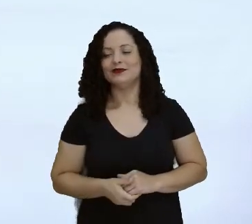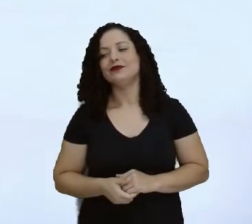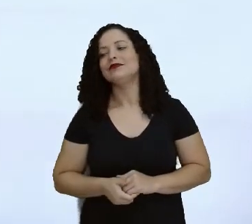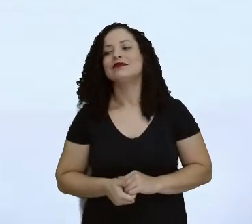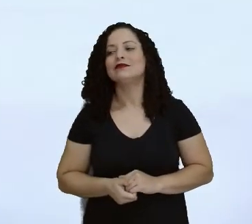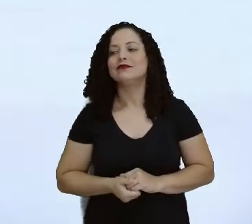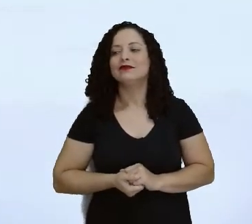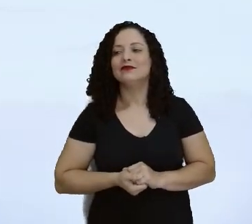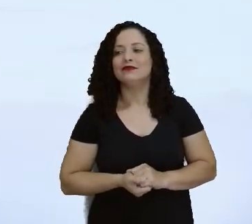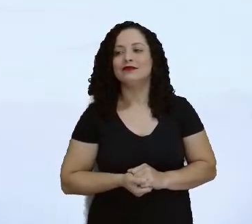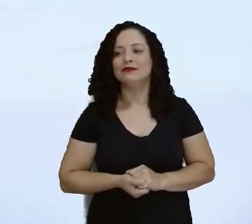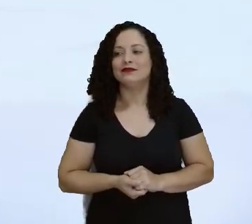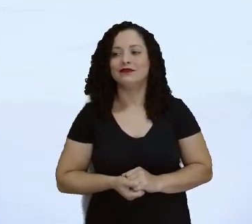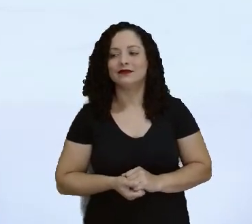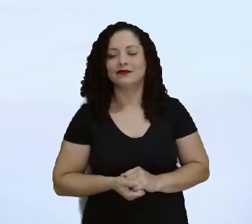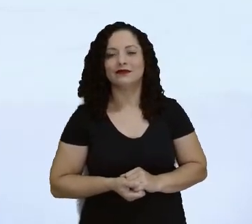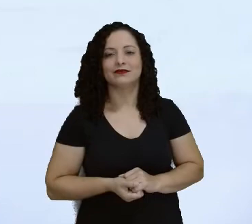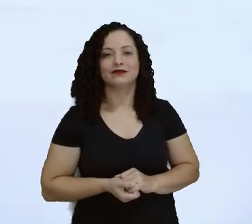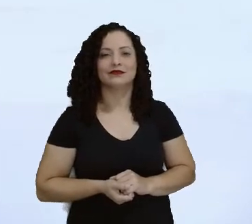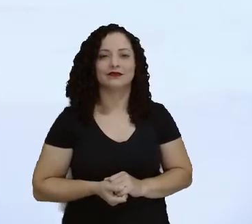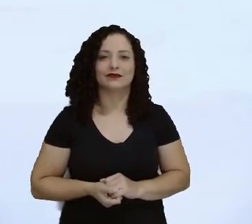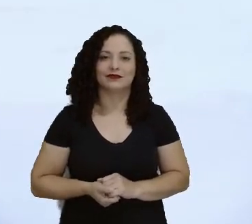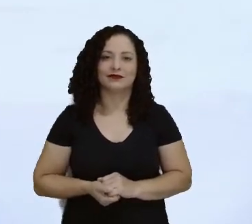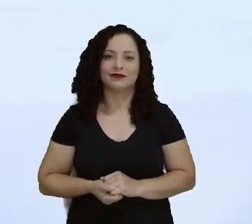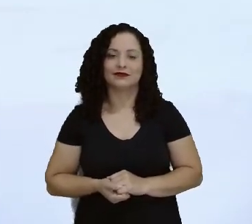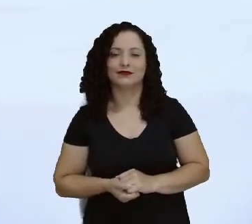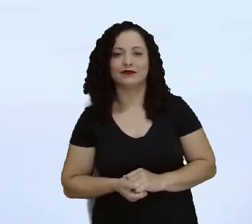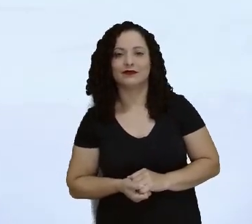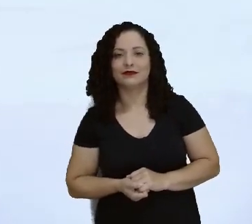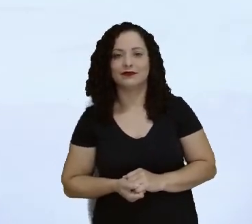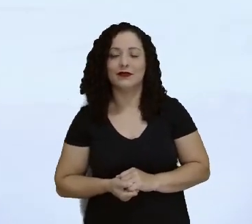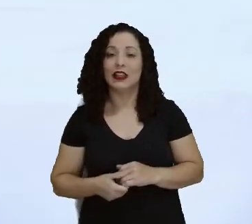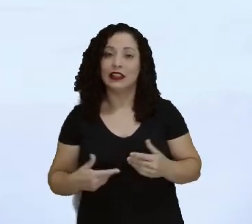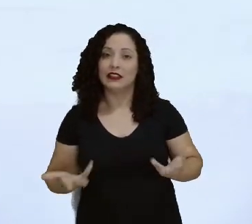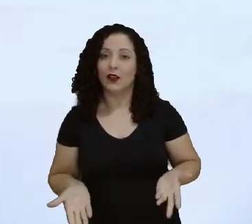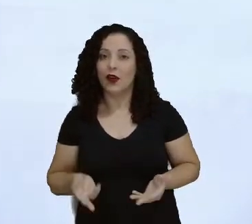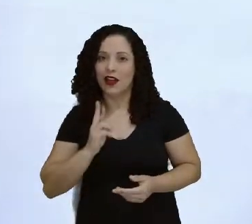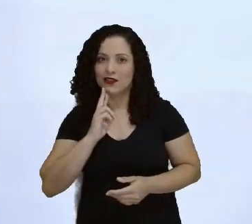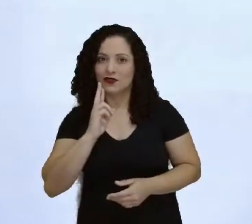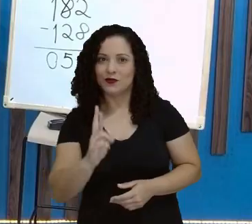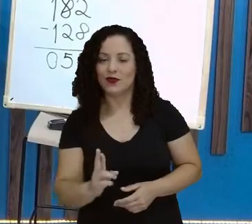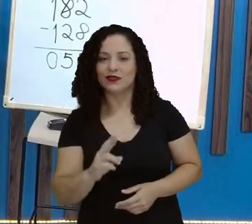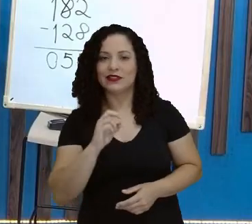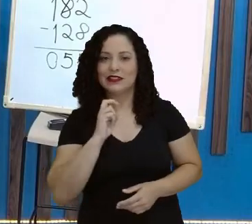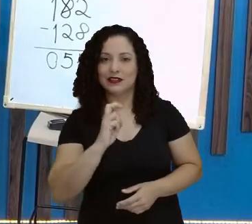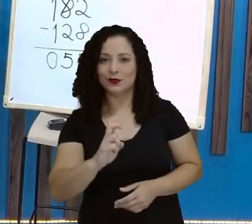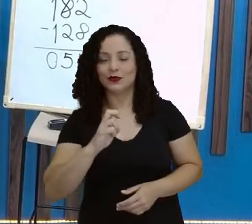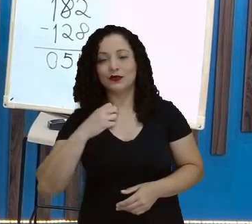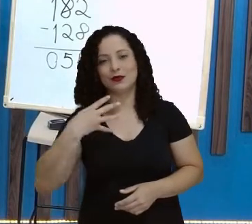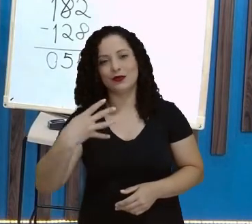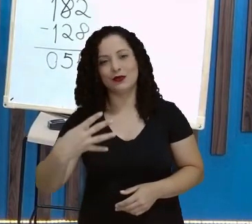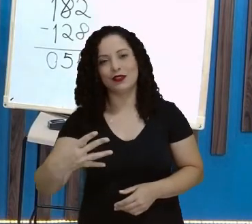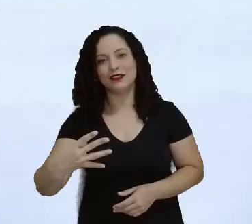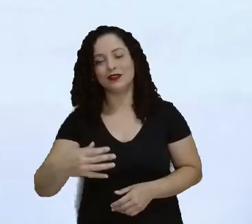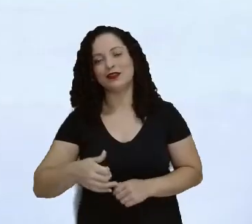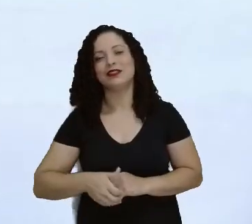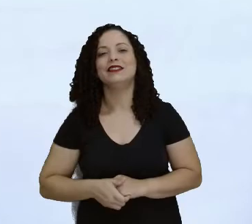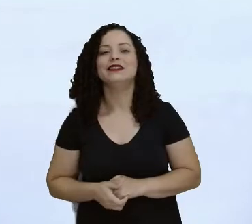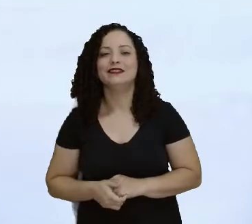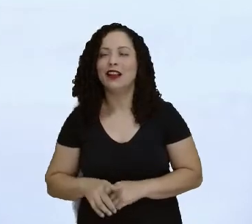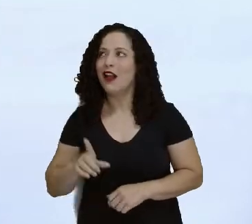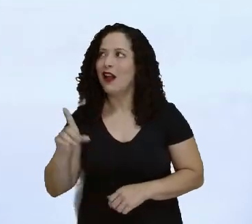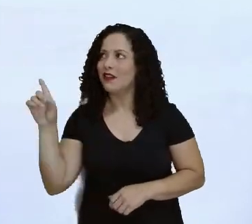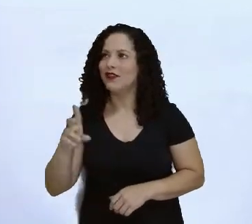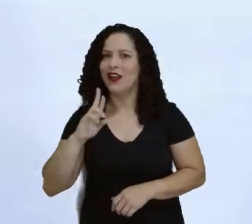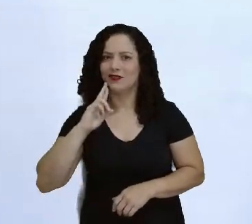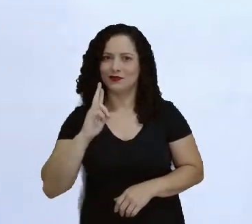Zero. Então, como resultado, eu tenho 54. Esse foi o resultado que as crianças chegaram aí, professora Sandra. Foi sim. O